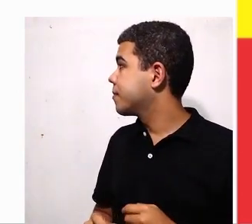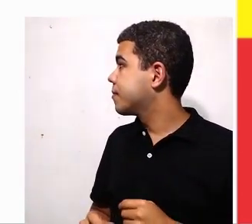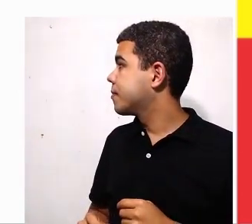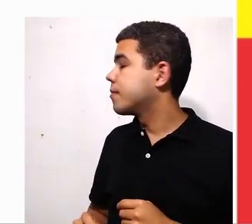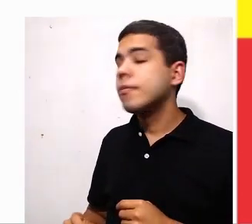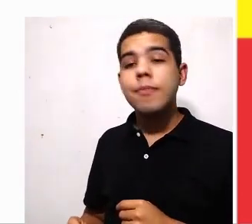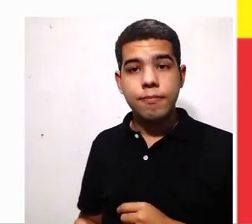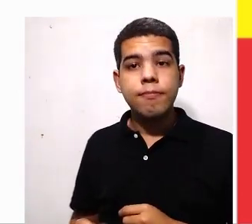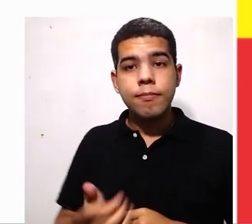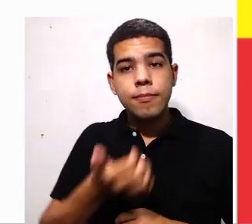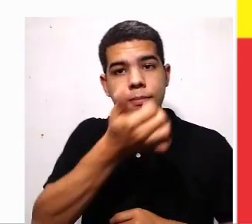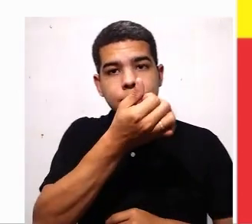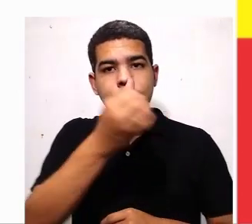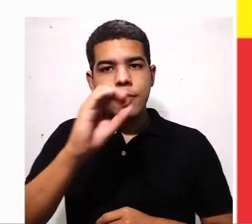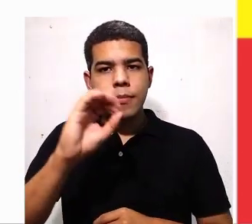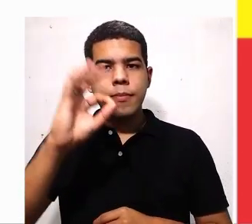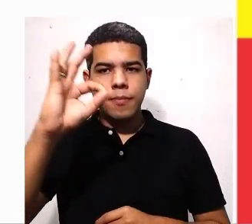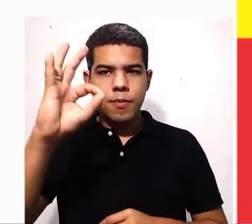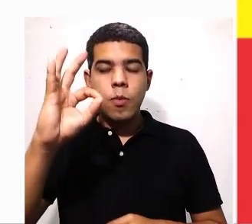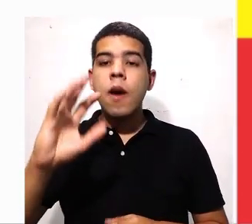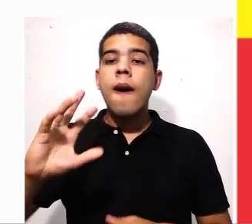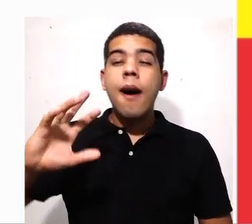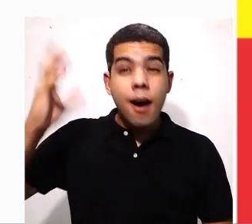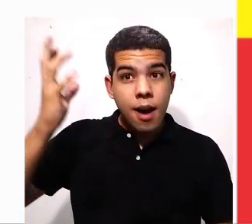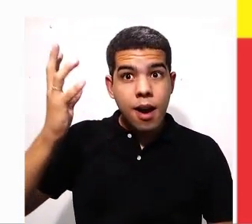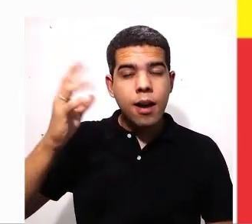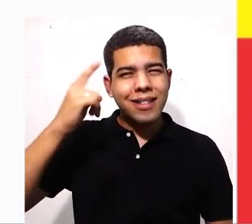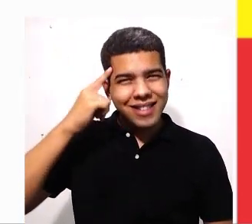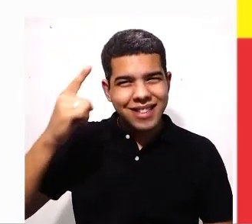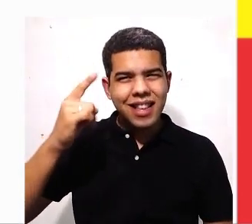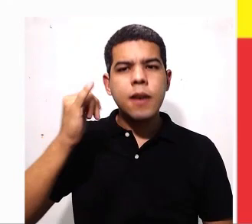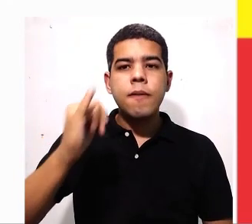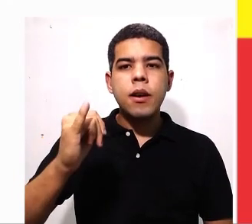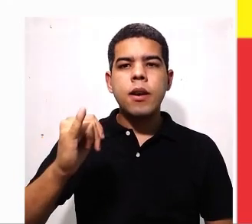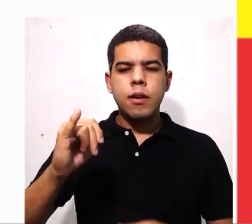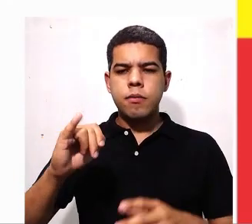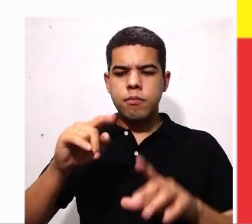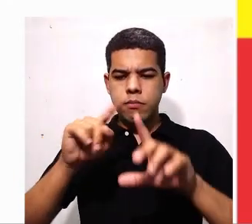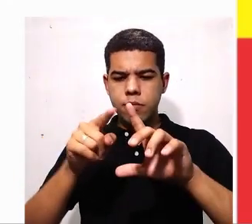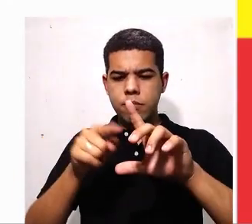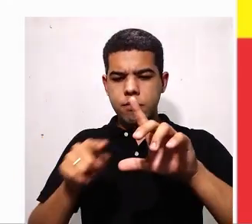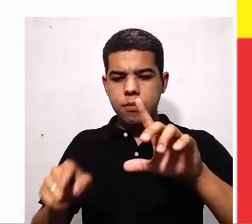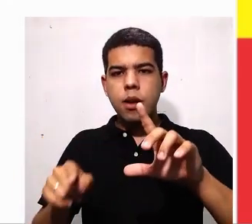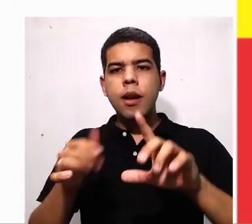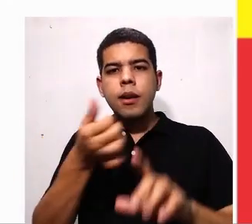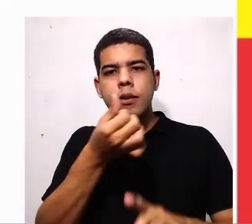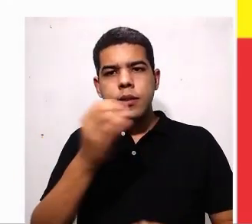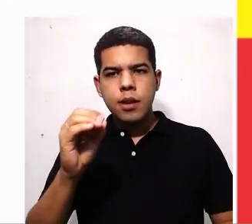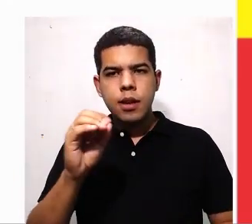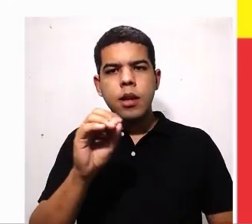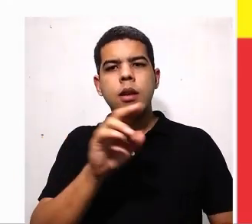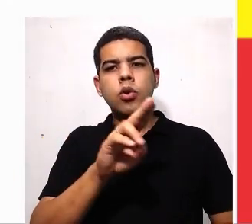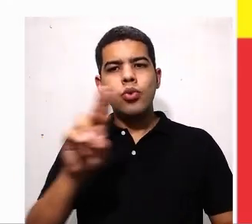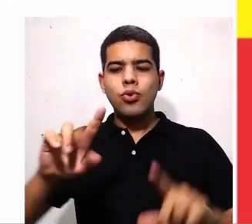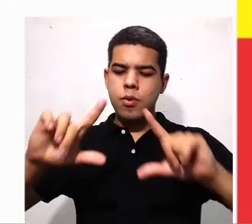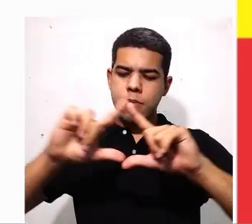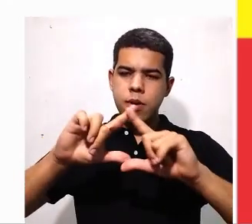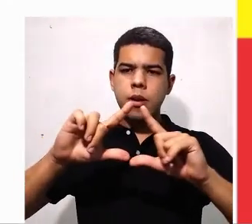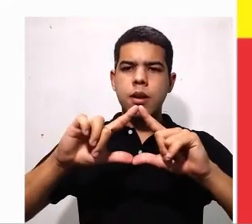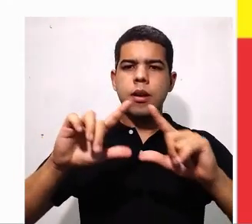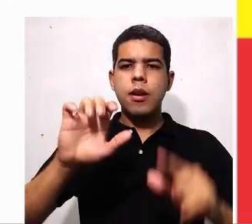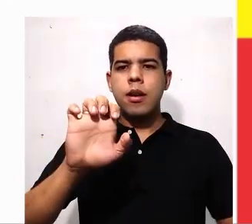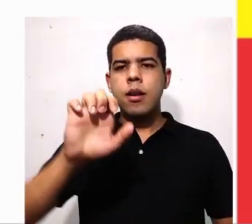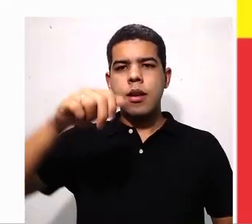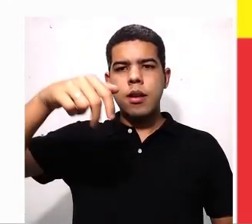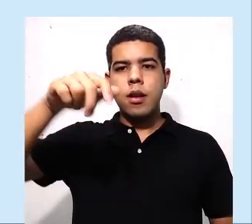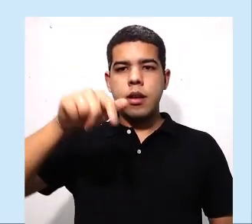medem 60 graus, temos um triângulo equilátero. Beleza? Então, os ângulos são iguais e também os lados são